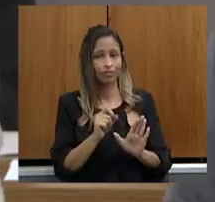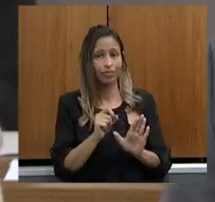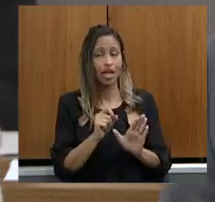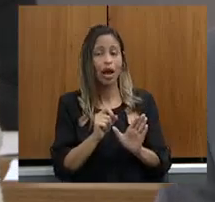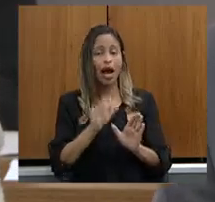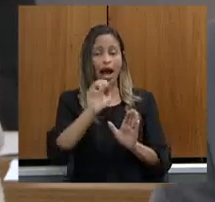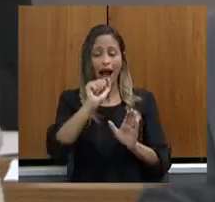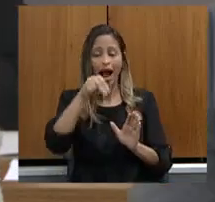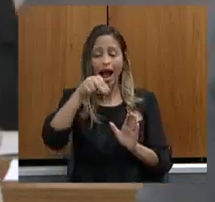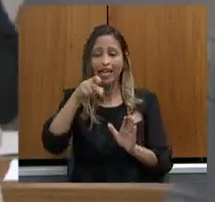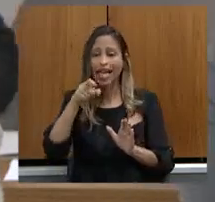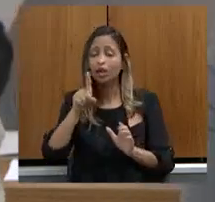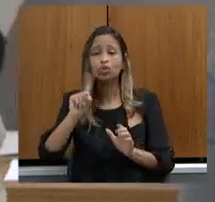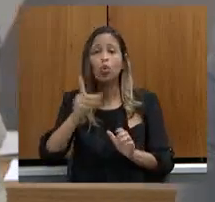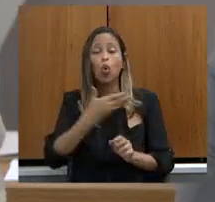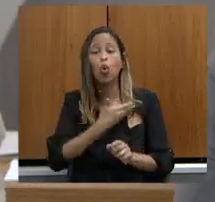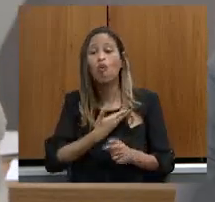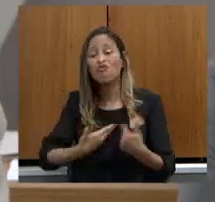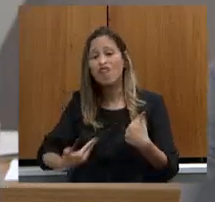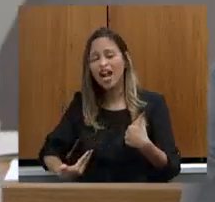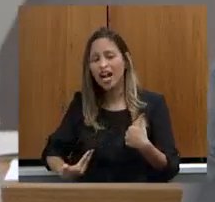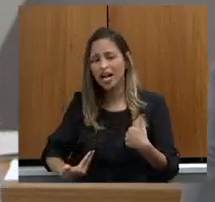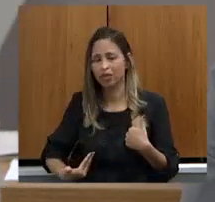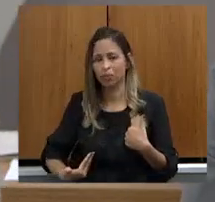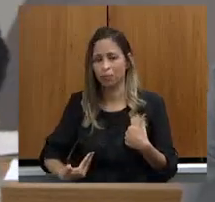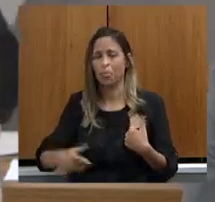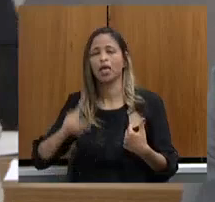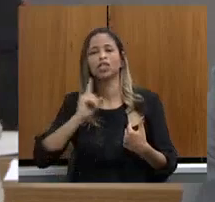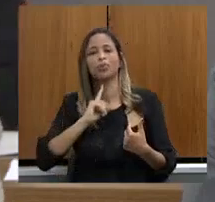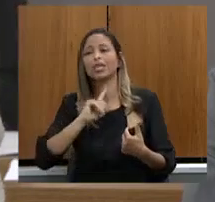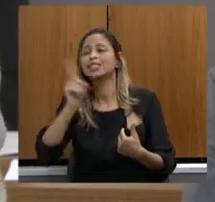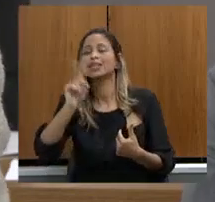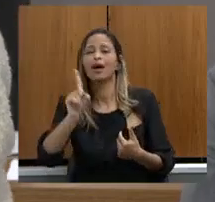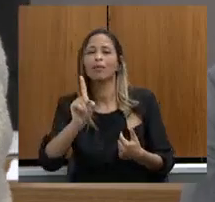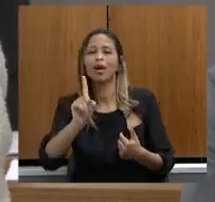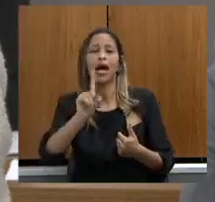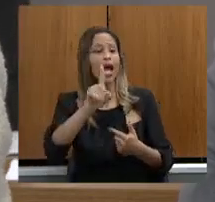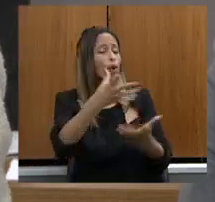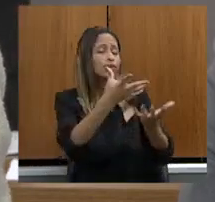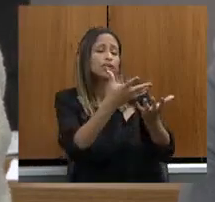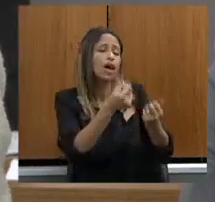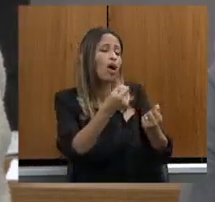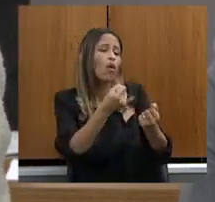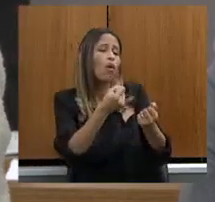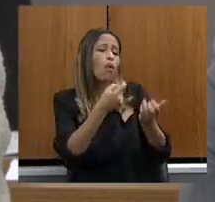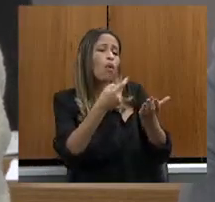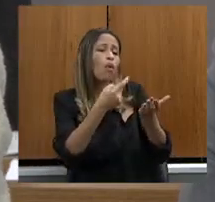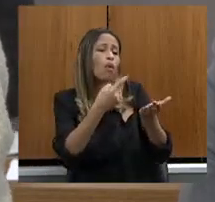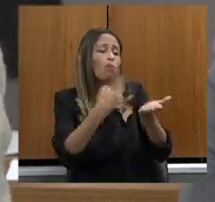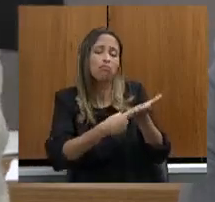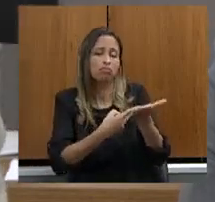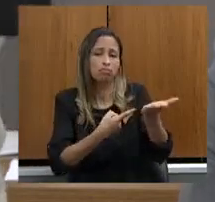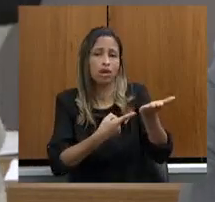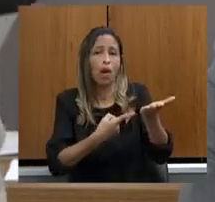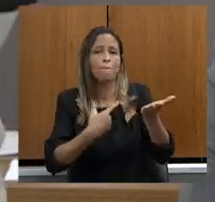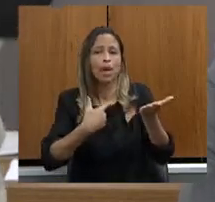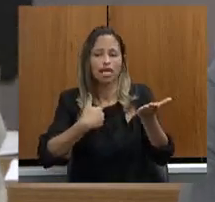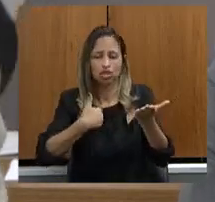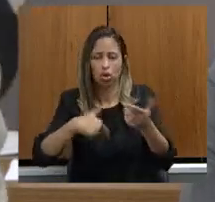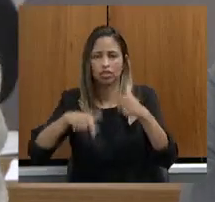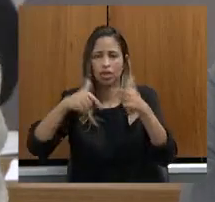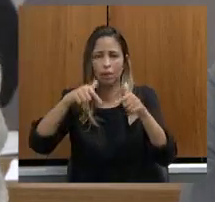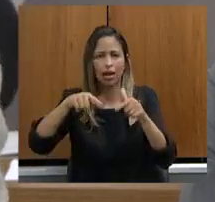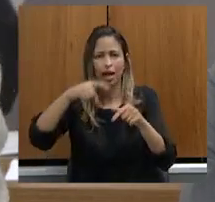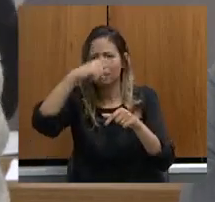é o anexo que o governo de Minas não participa Então me permite realmente discordar há muito a ser feito mas a gente tem trabalhado intensamente